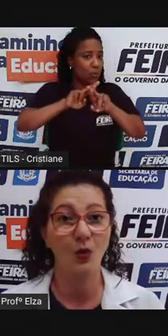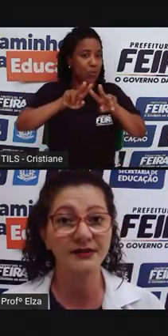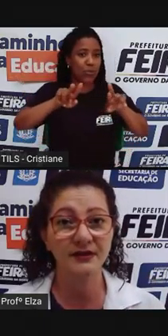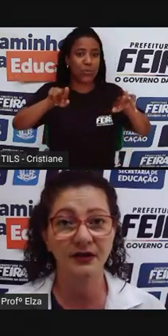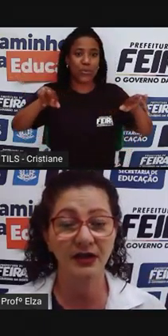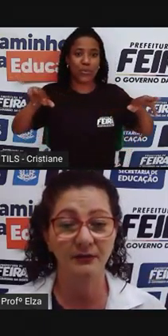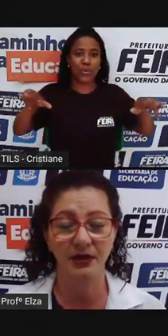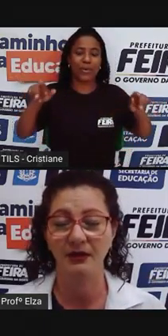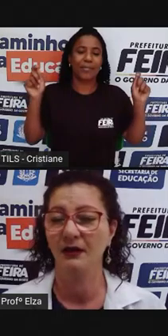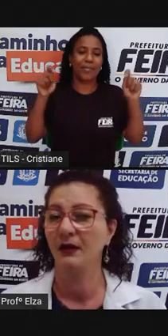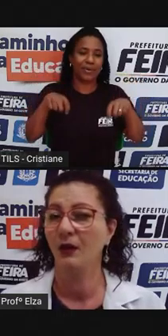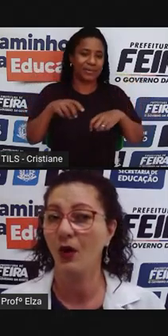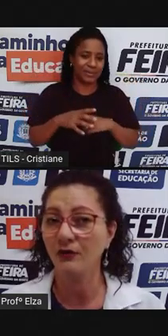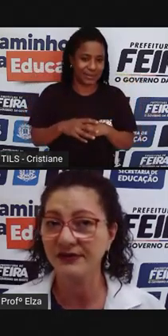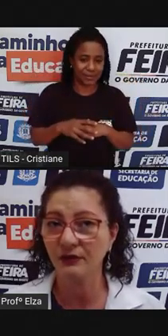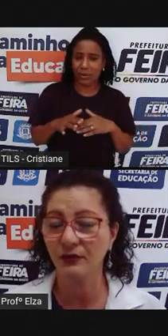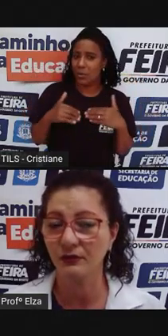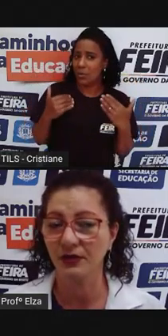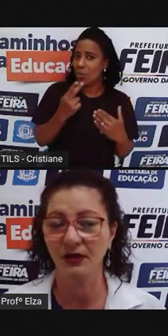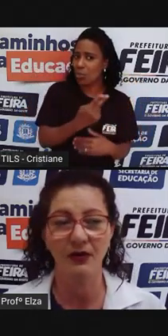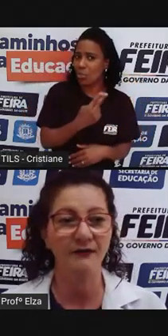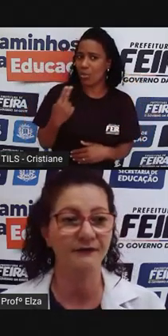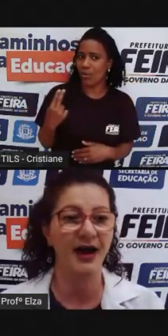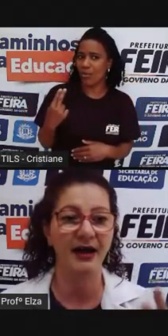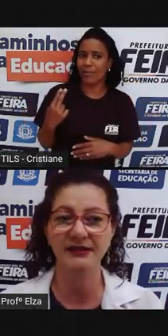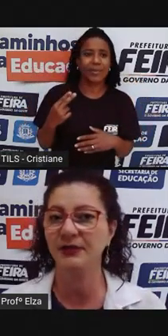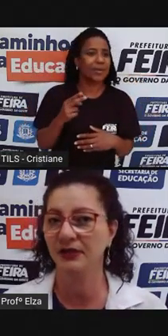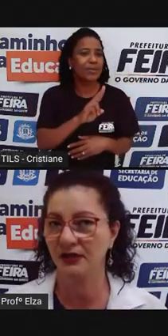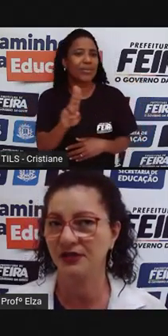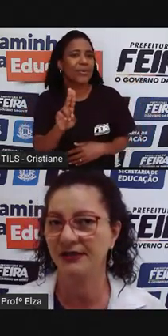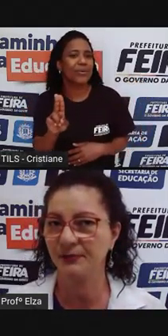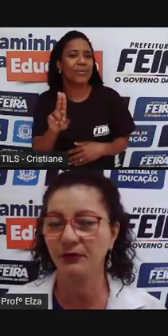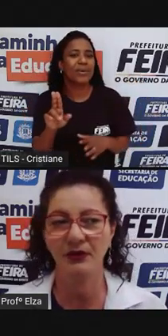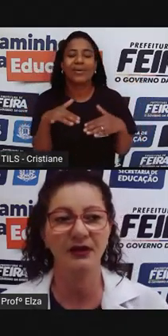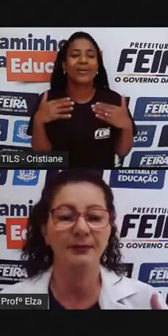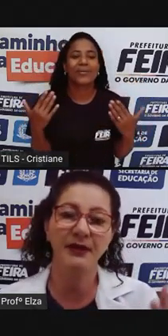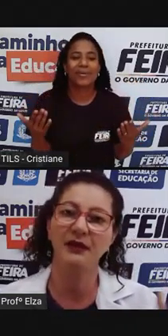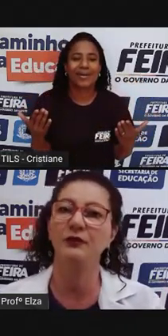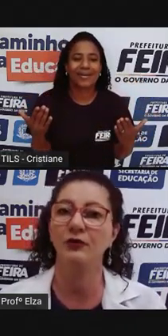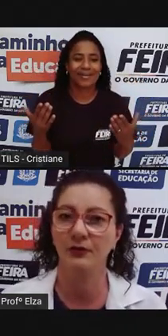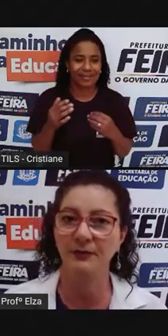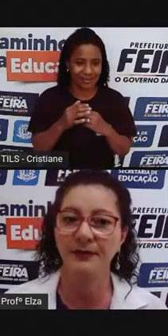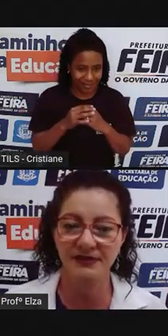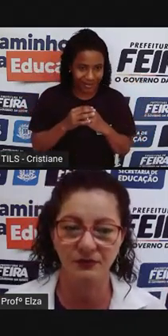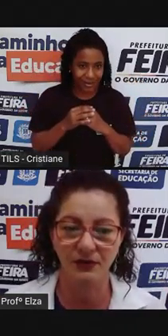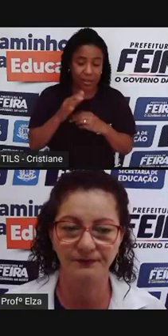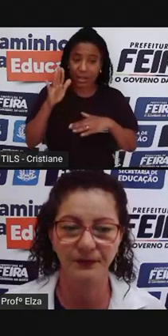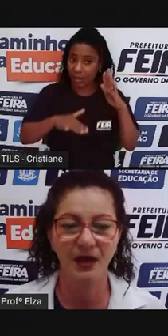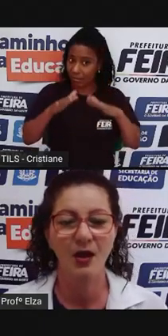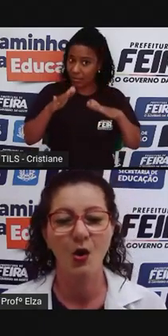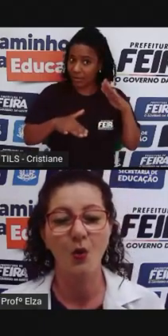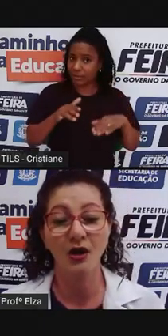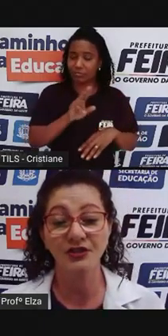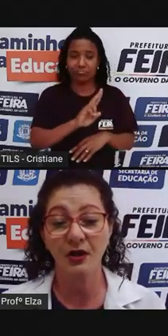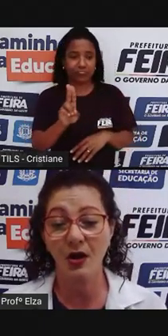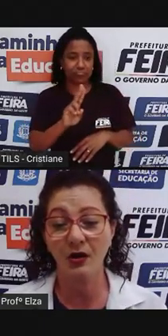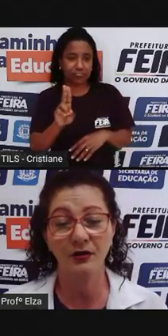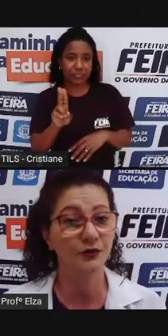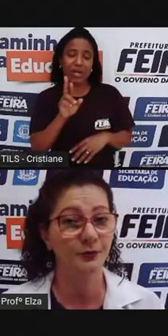one, what's your name? Qual o seu nome? Então, há várias maneiras de responder a depender do nome da pessoa.